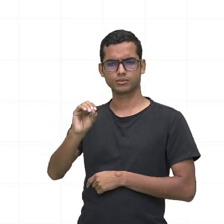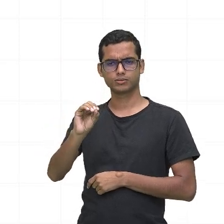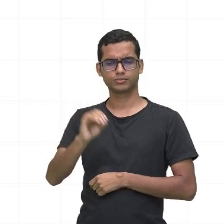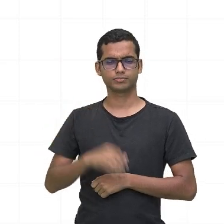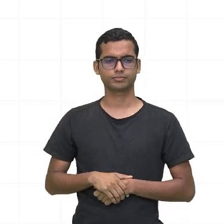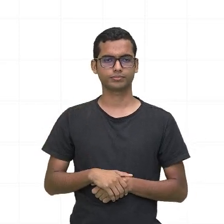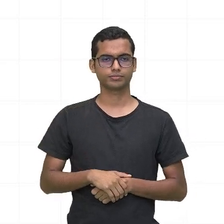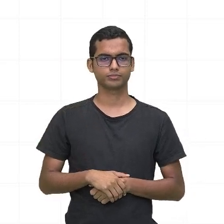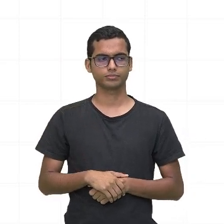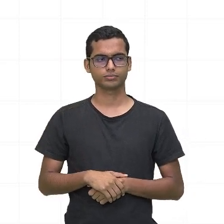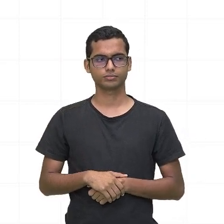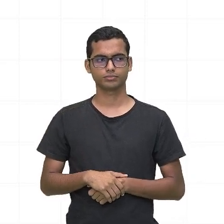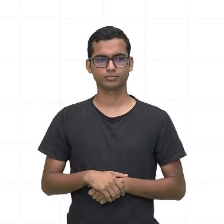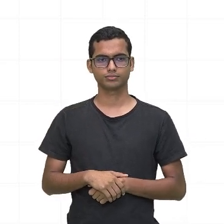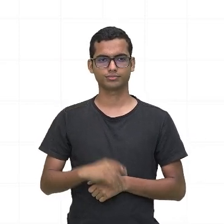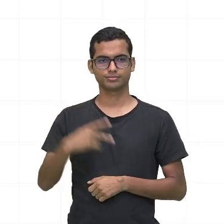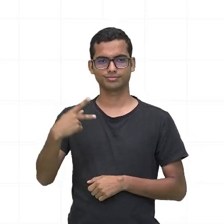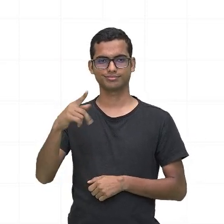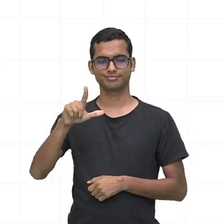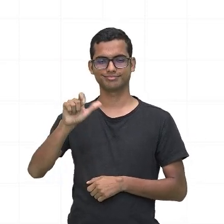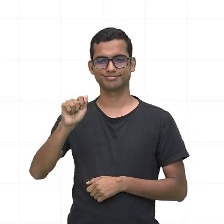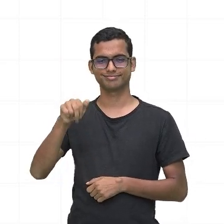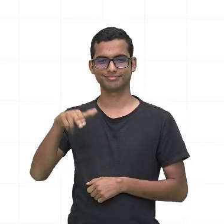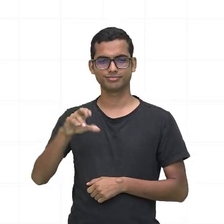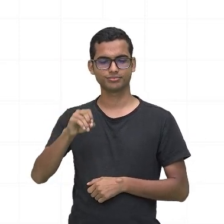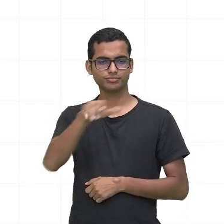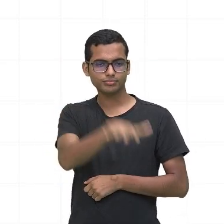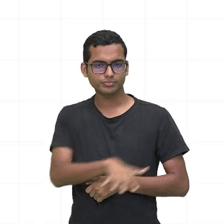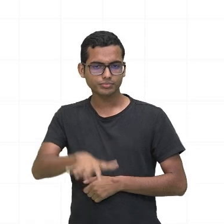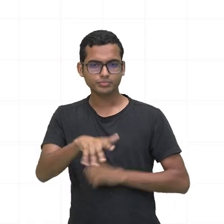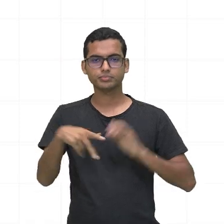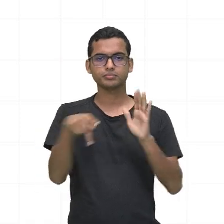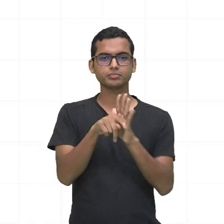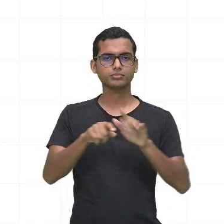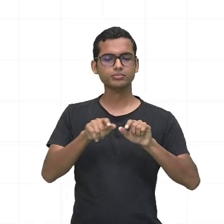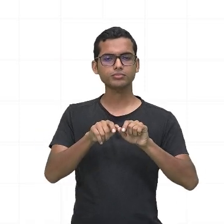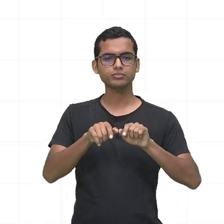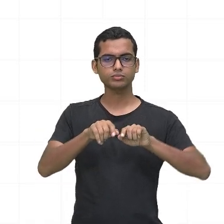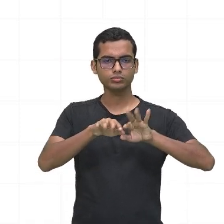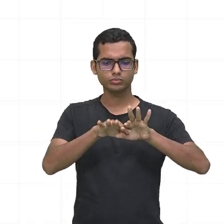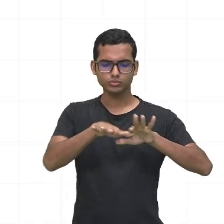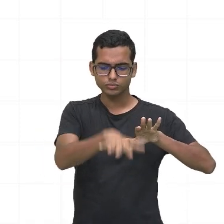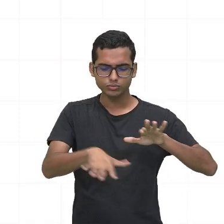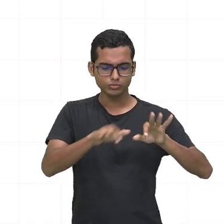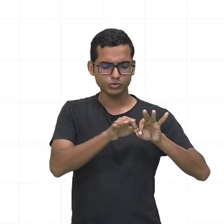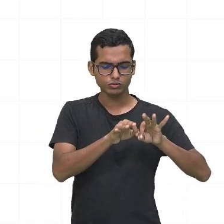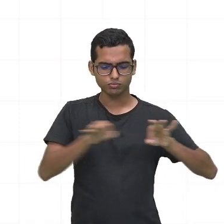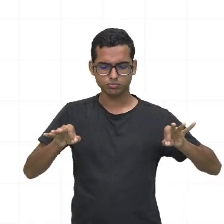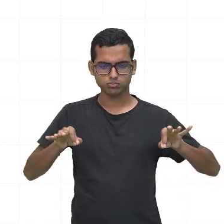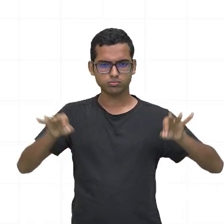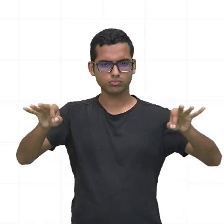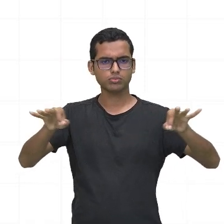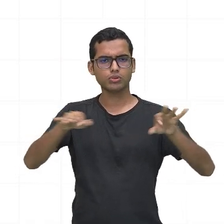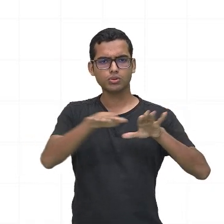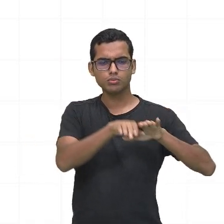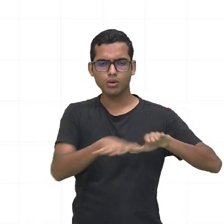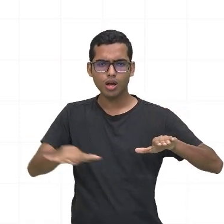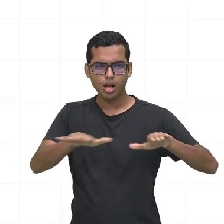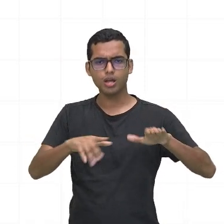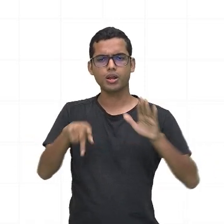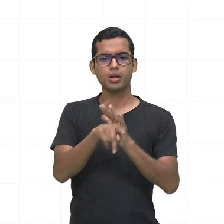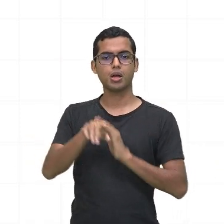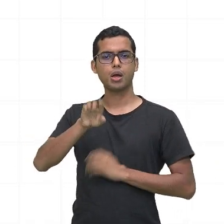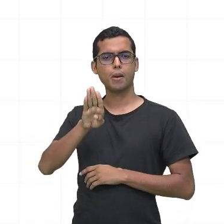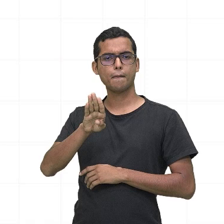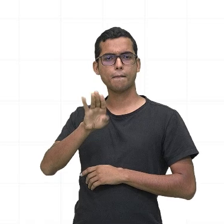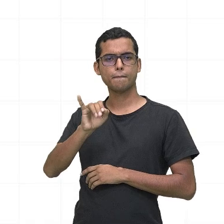uma superfície bidimensional. Professor, o que quer dizer bidimensional, né? Vamos traduzir isso.